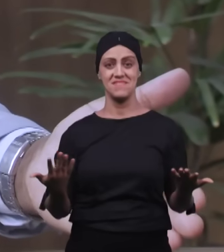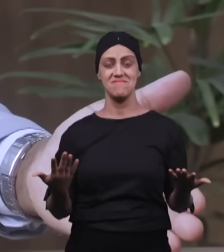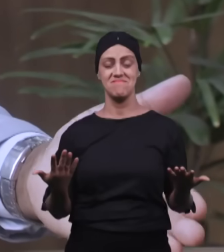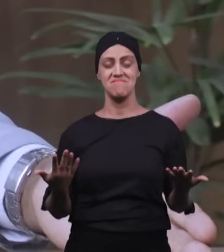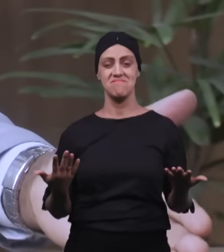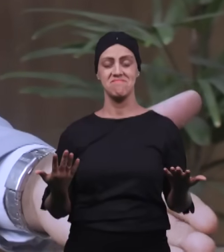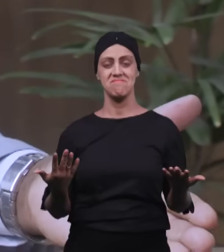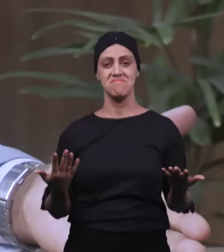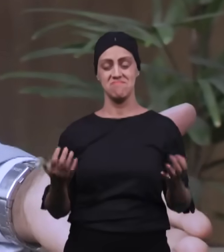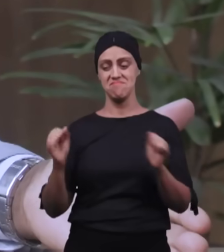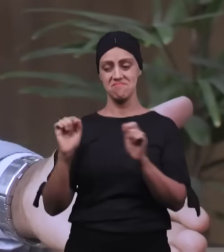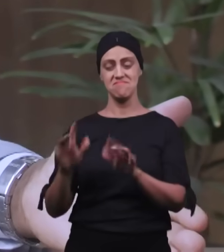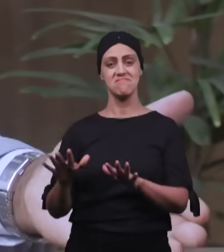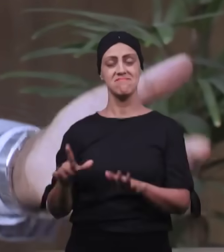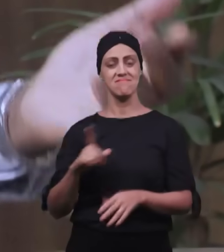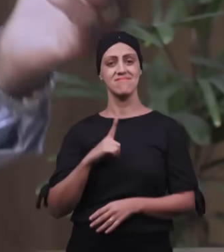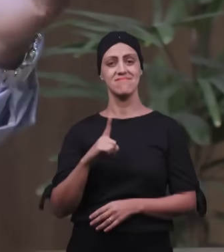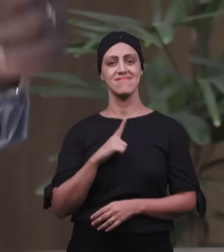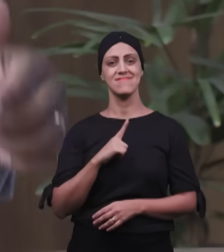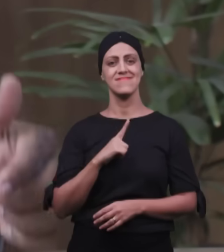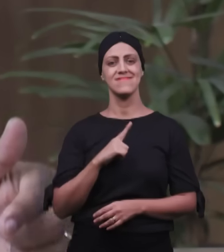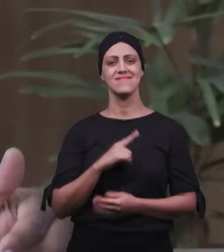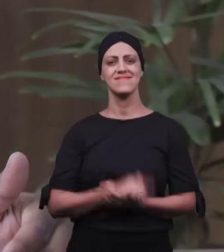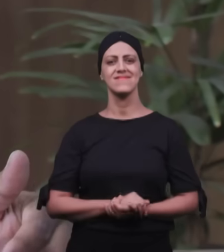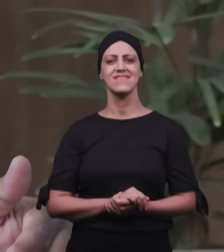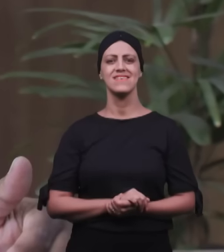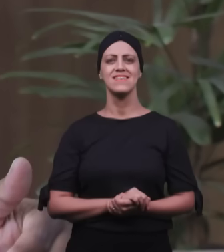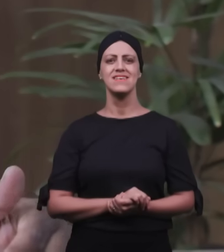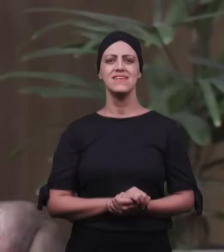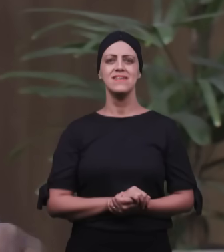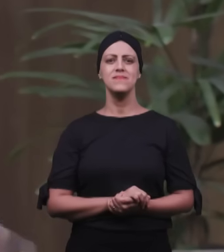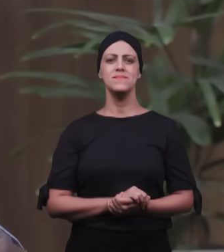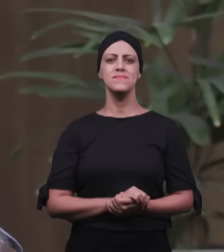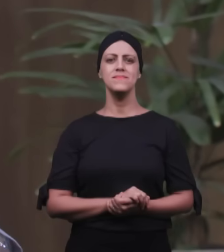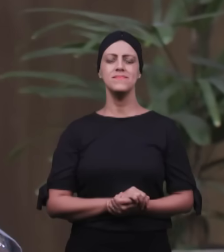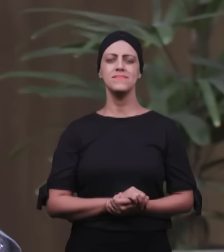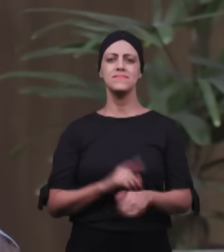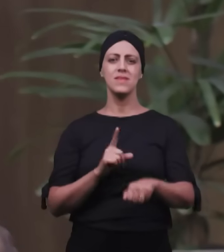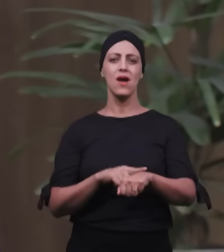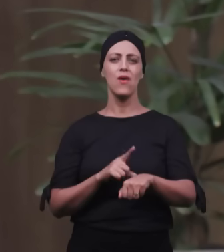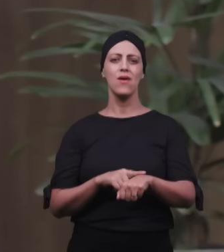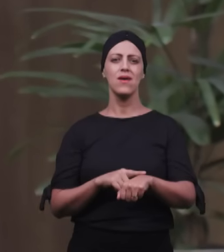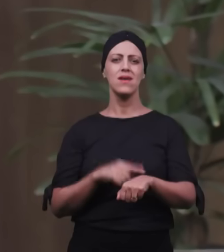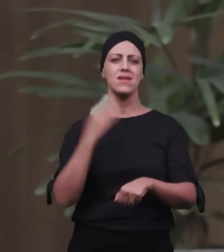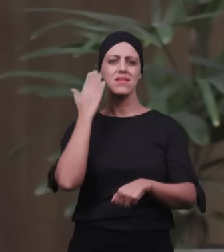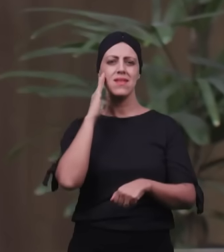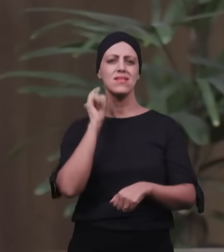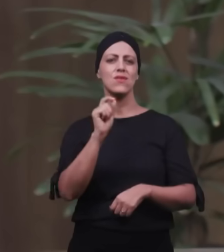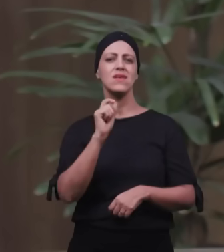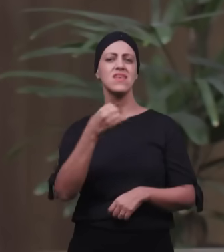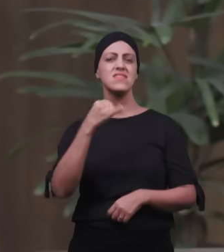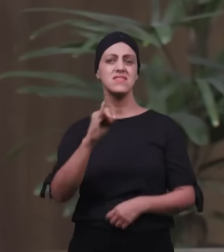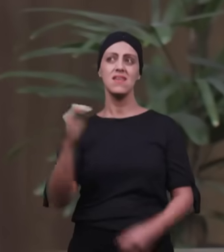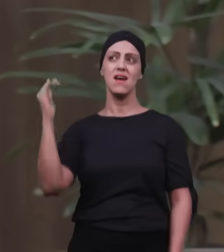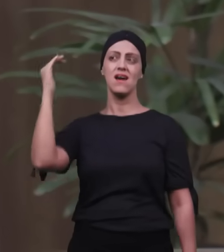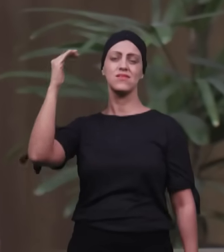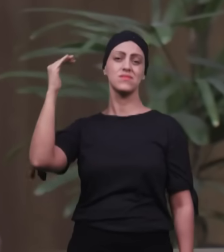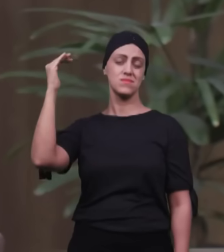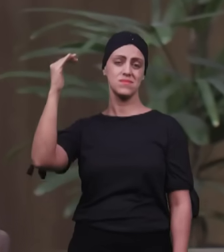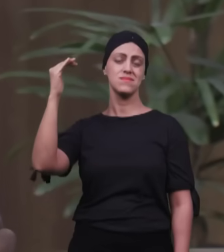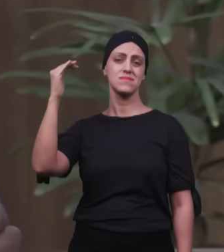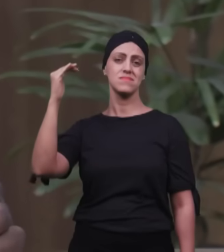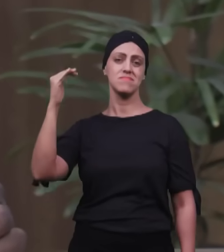você recebeu uma assistência e naquela hora o Senhor nos fez entender o seguinte se fosse um adulto